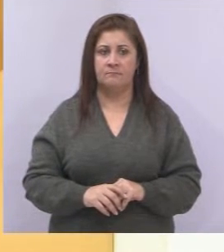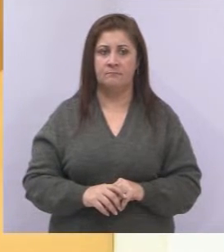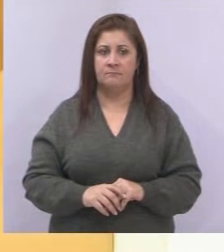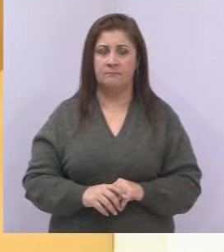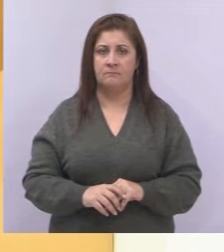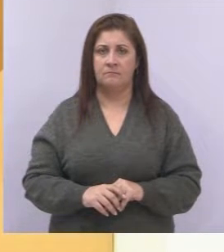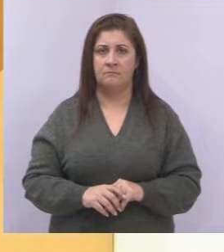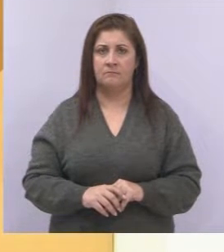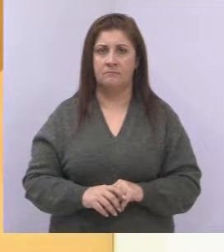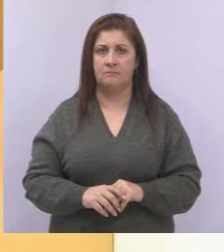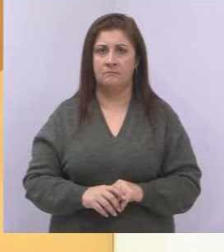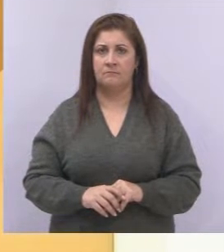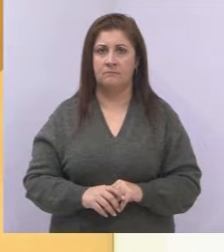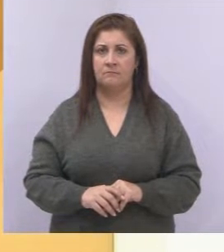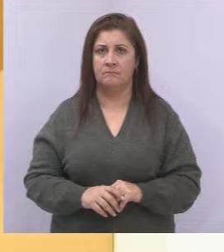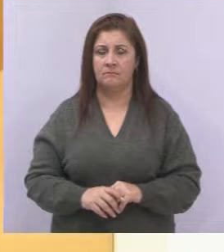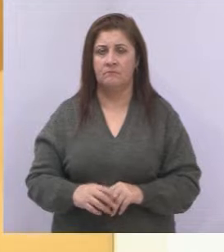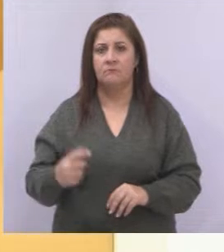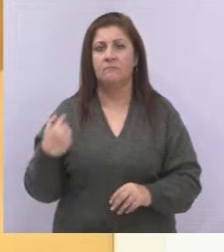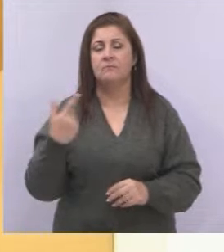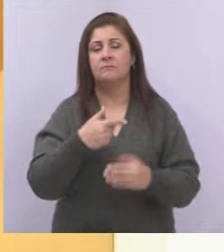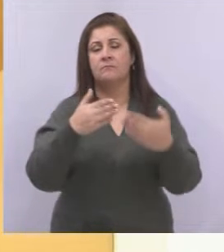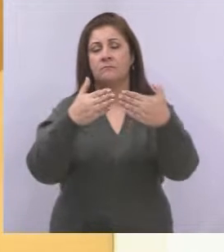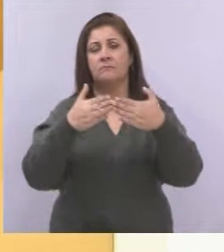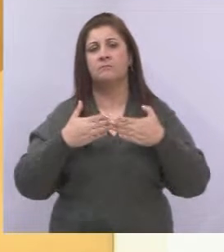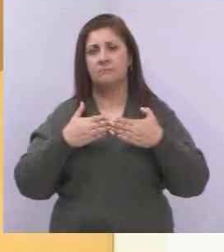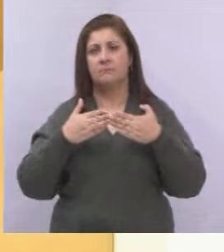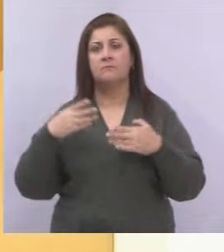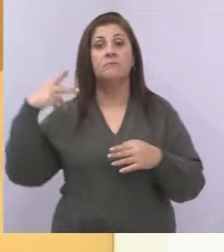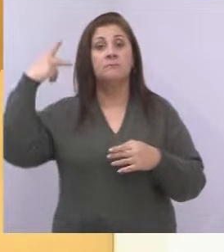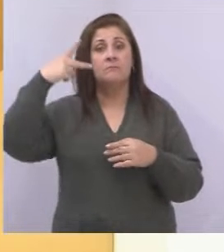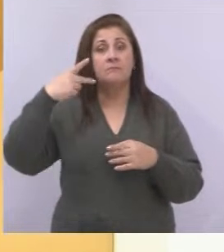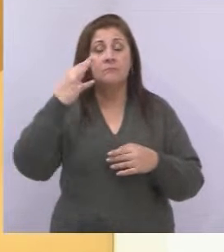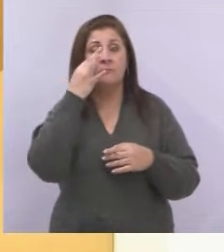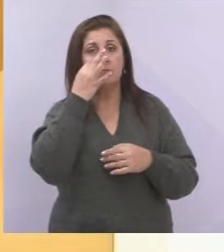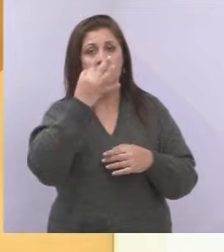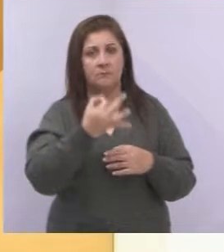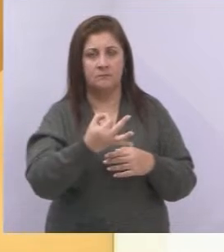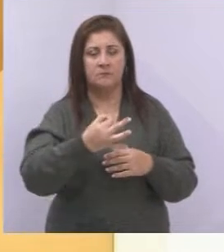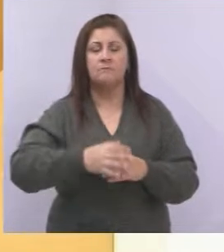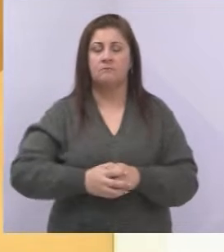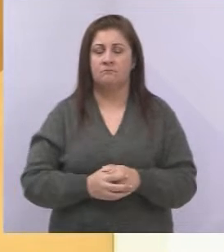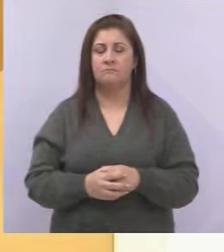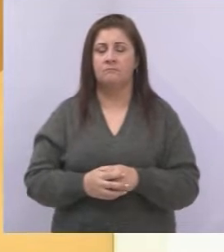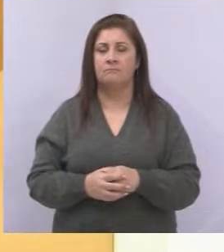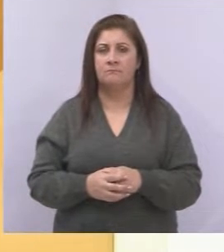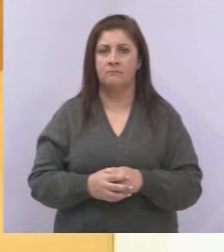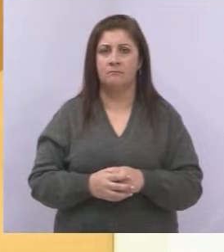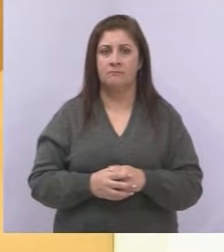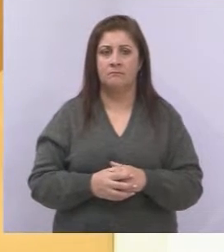gente vem pedir aos vereadores que se atentem a esse pedido,